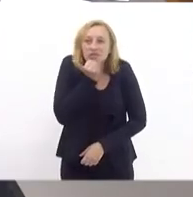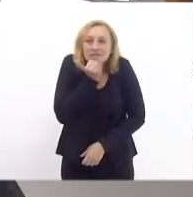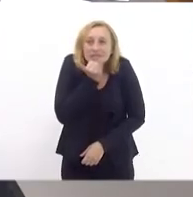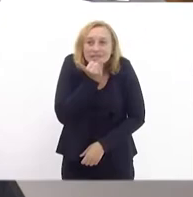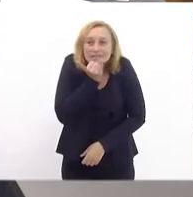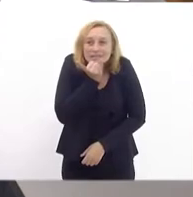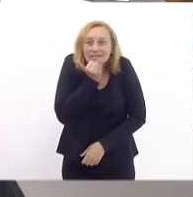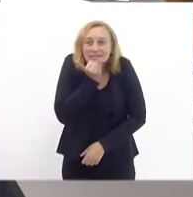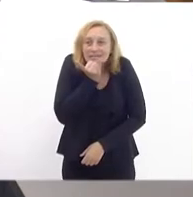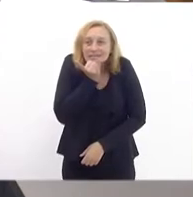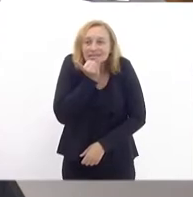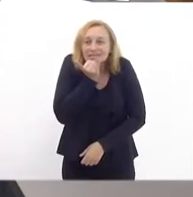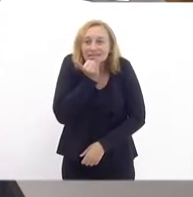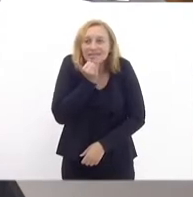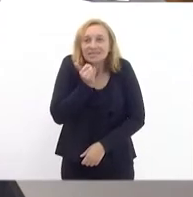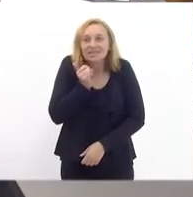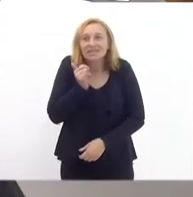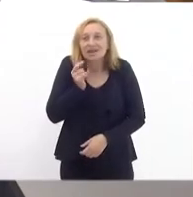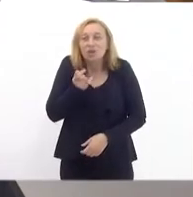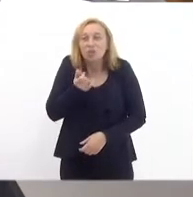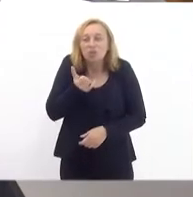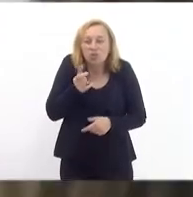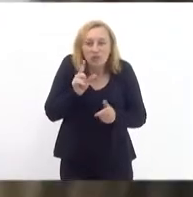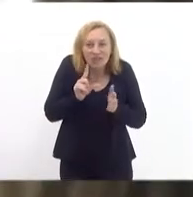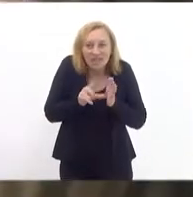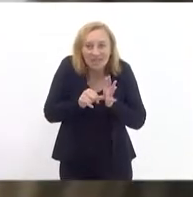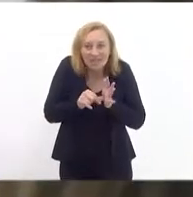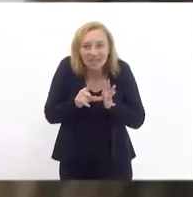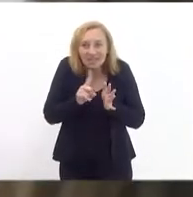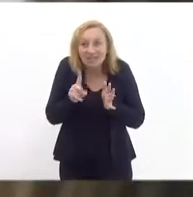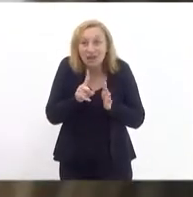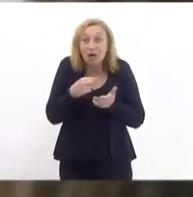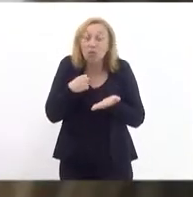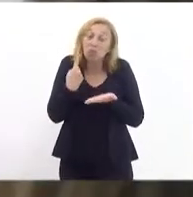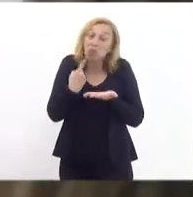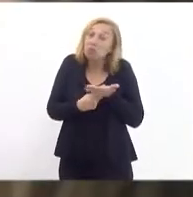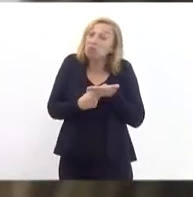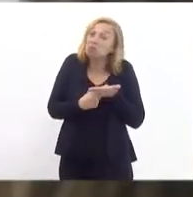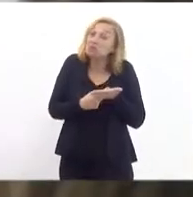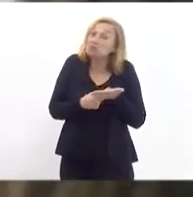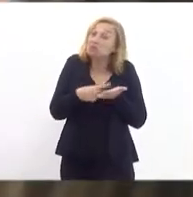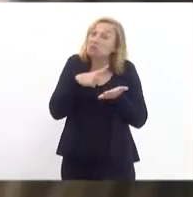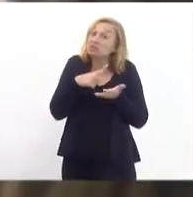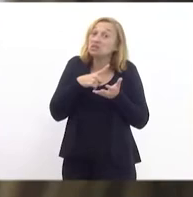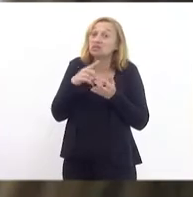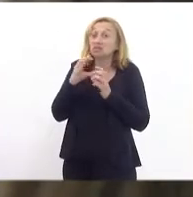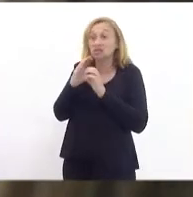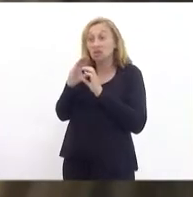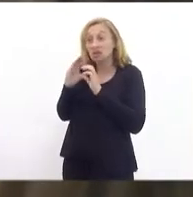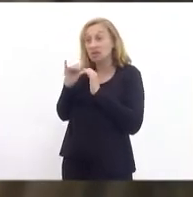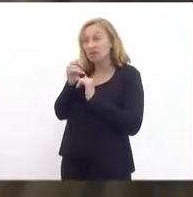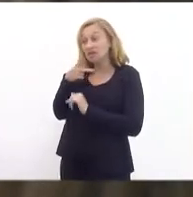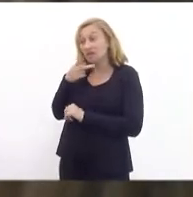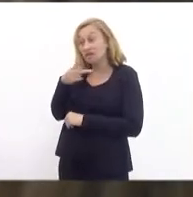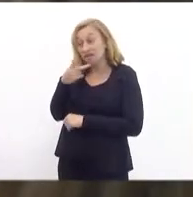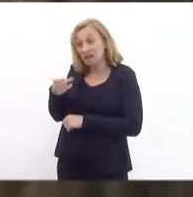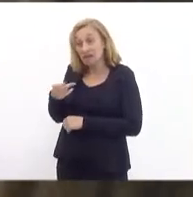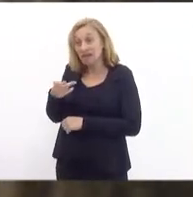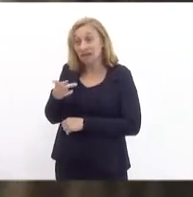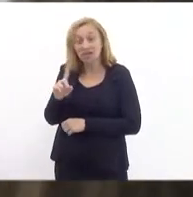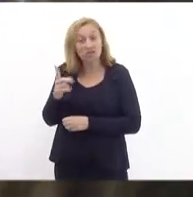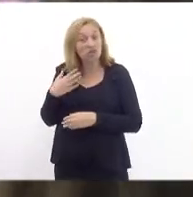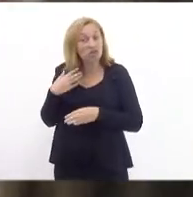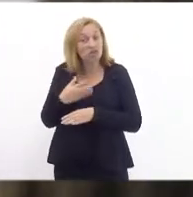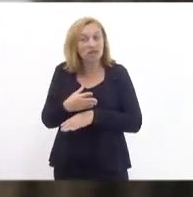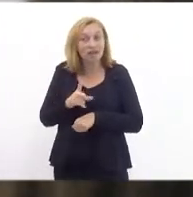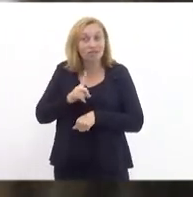cheguei. Não é que eu cheguei um pouco atrasado, mas eu tinha um compromisso e comuniquei exatamente que eu não ia